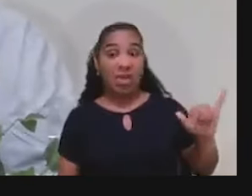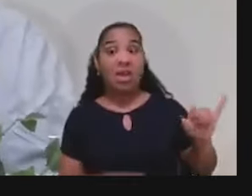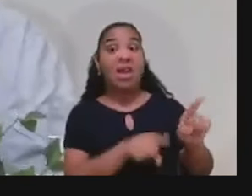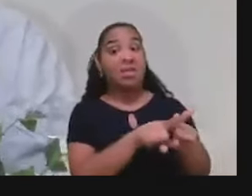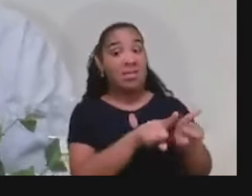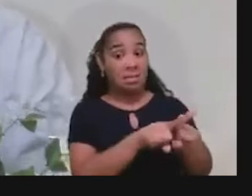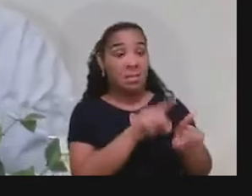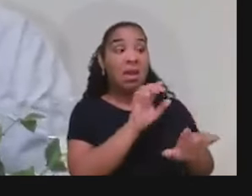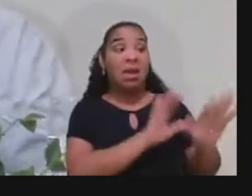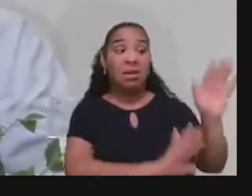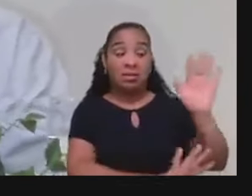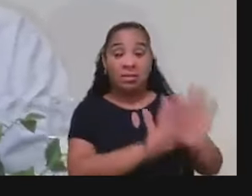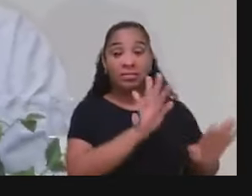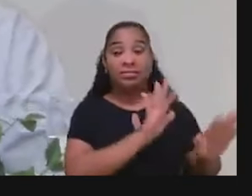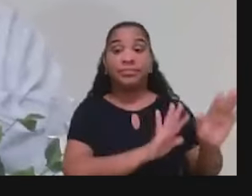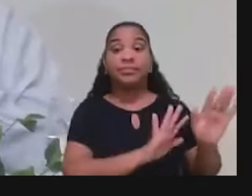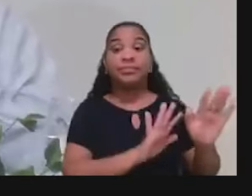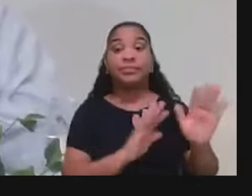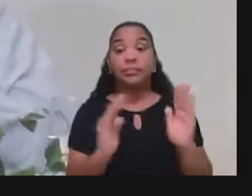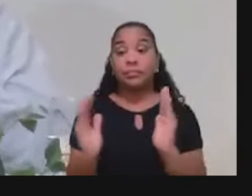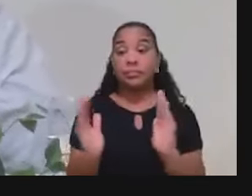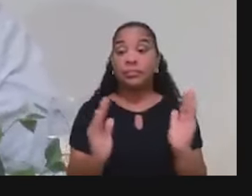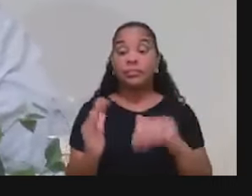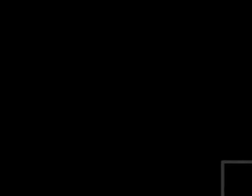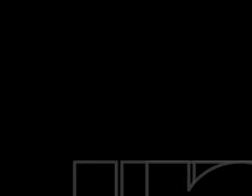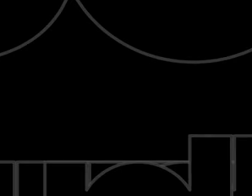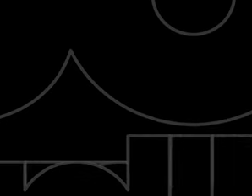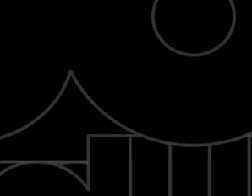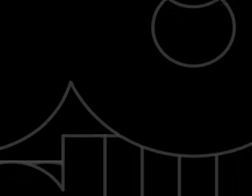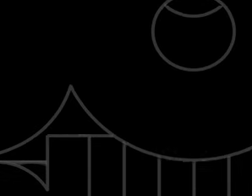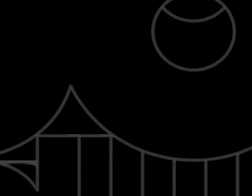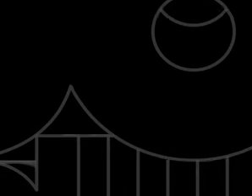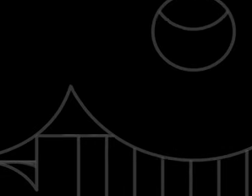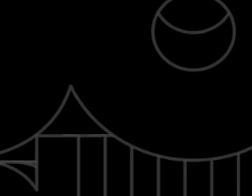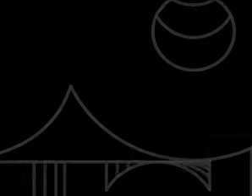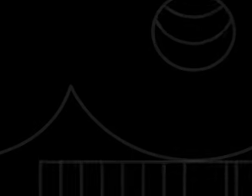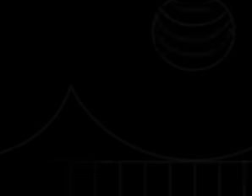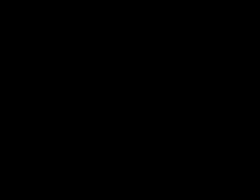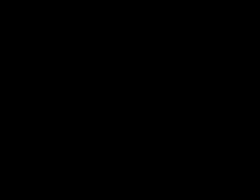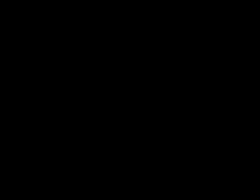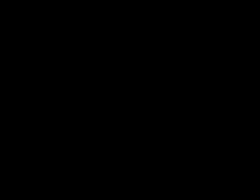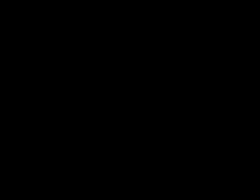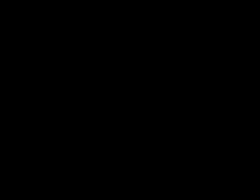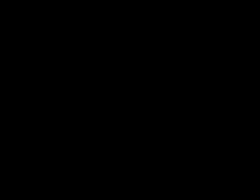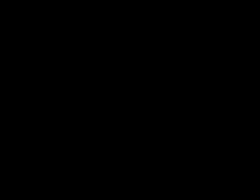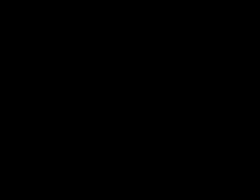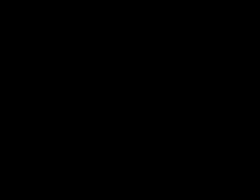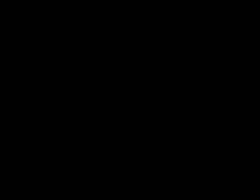molho. Nesse tempo, quase não havia barbas, mas... Qual? Wow.